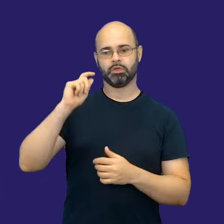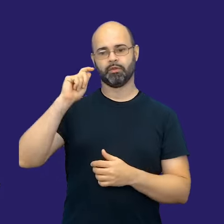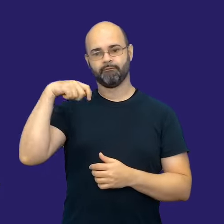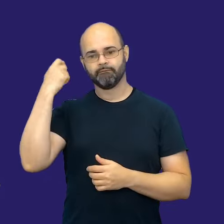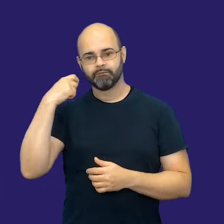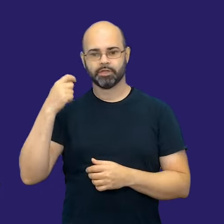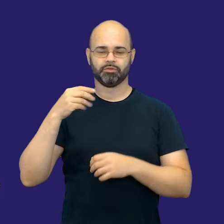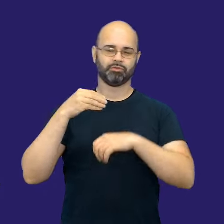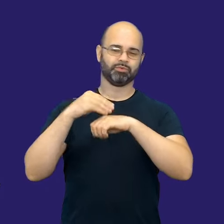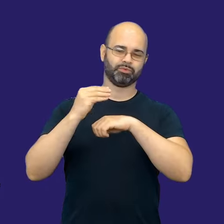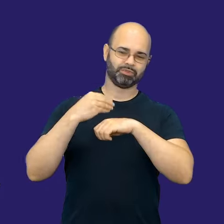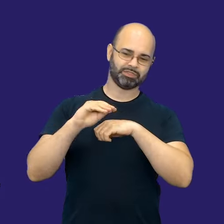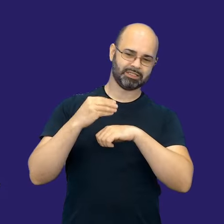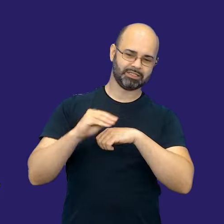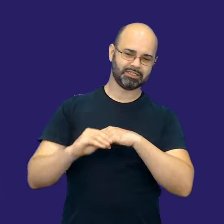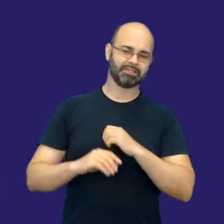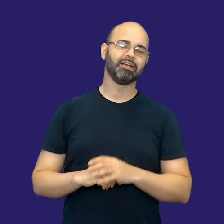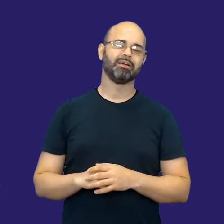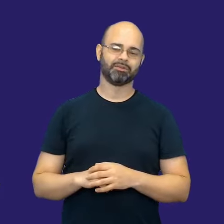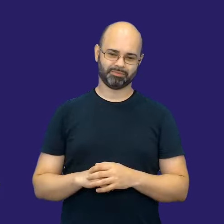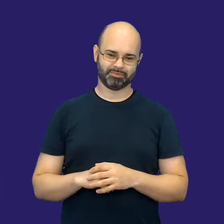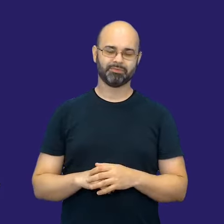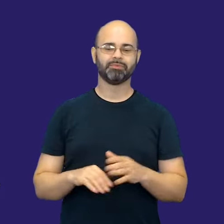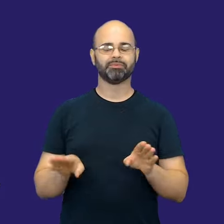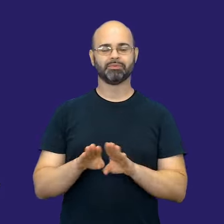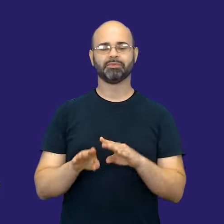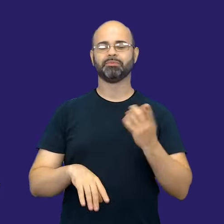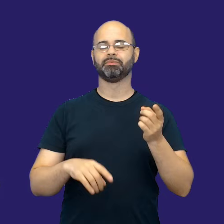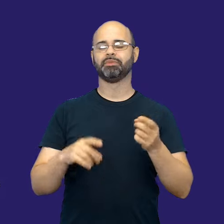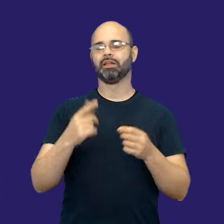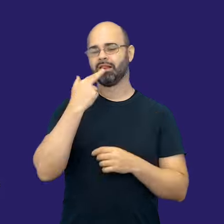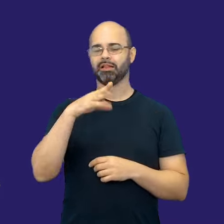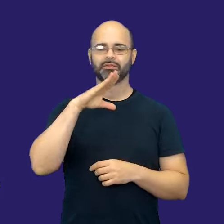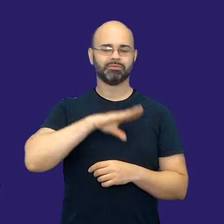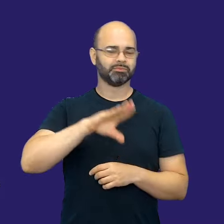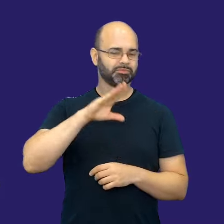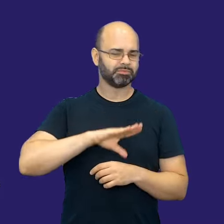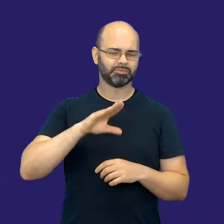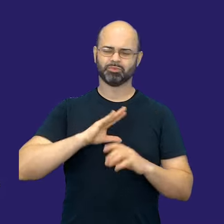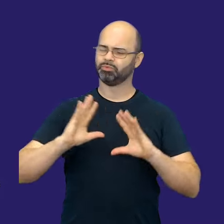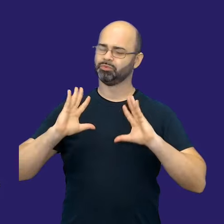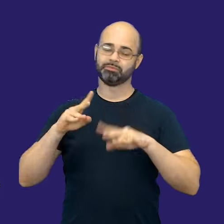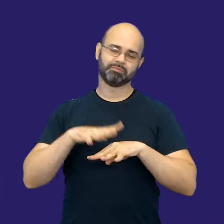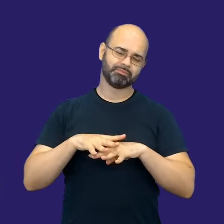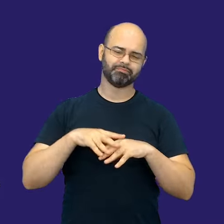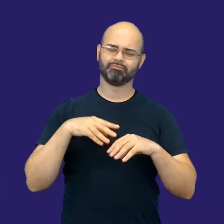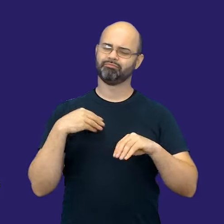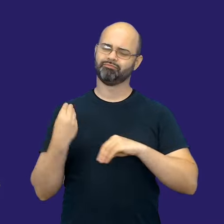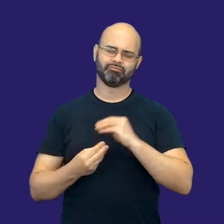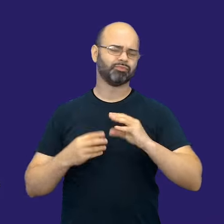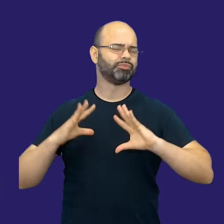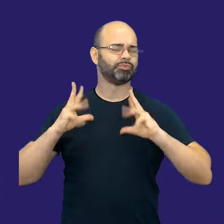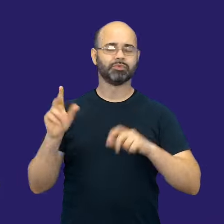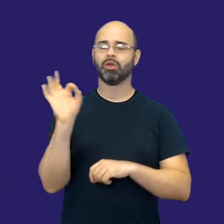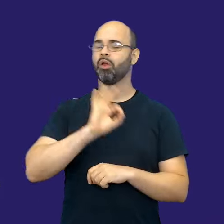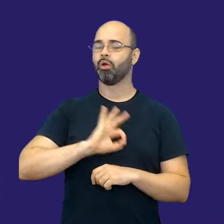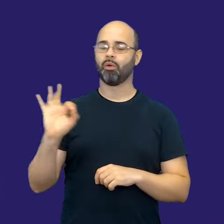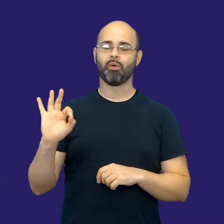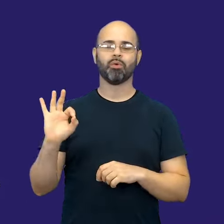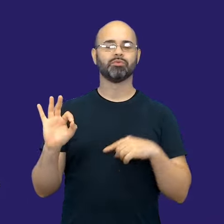né? Trabalhos interdisciplinares de língua portuguesa com matemática, enfim, é um ótimo aliado para o